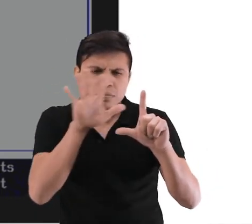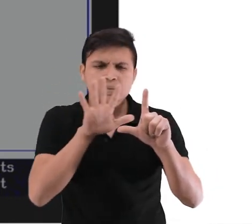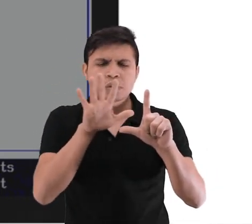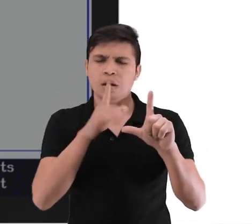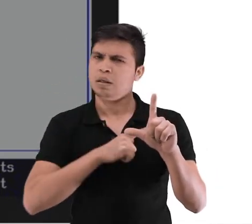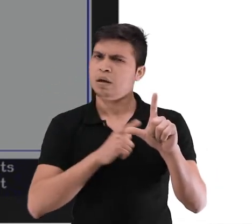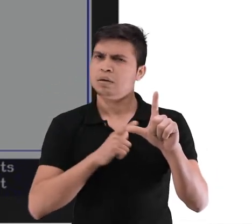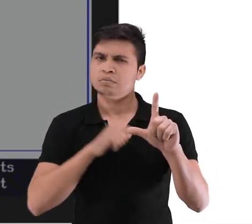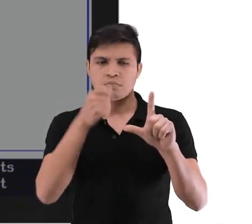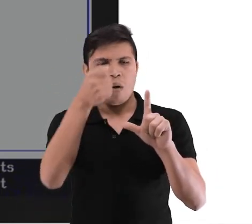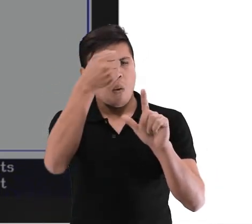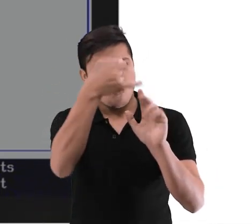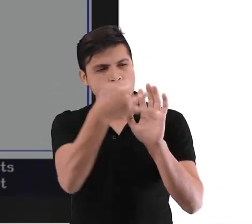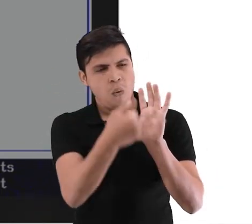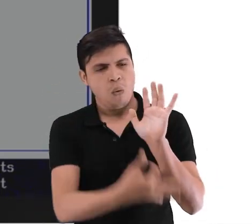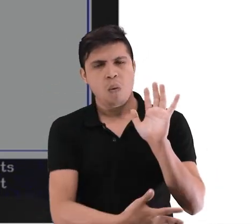tem essas opções.